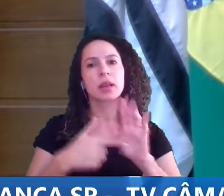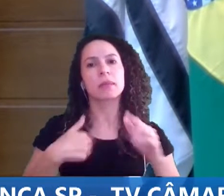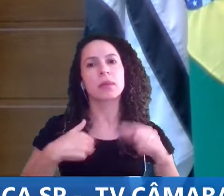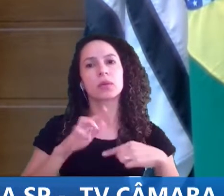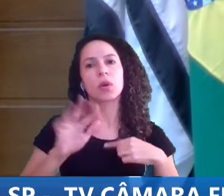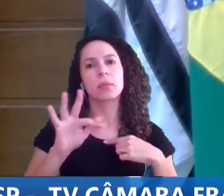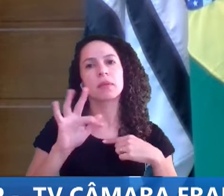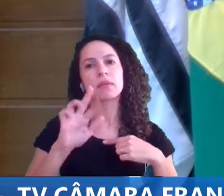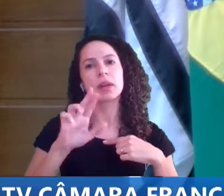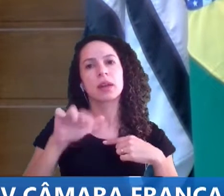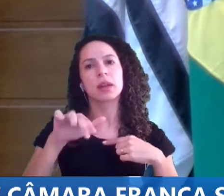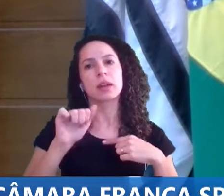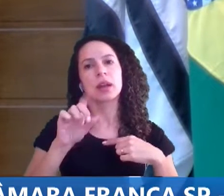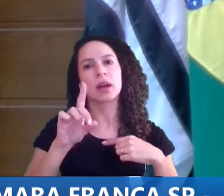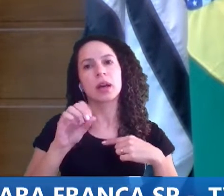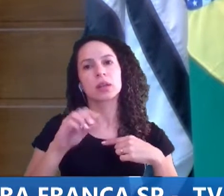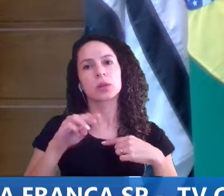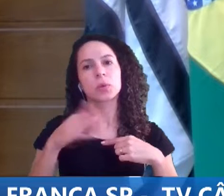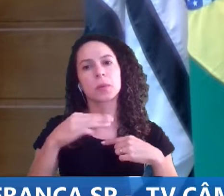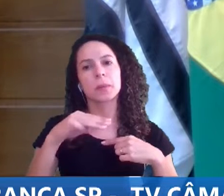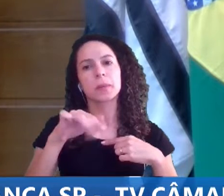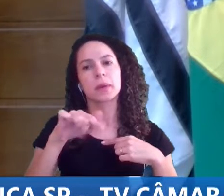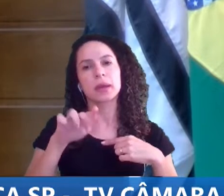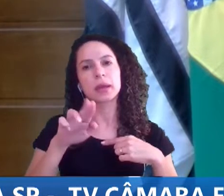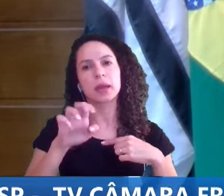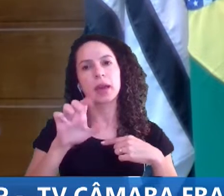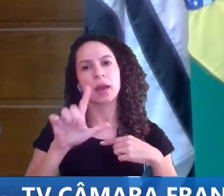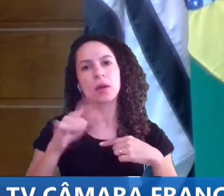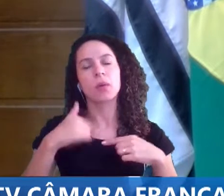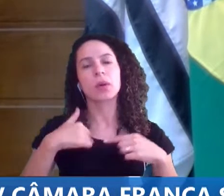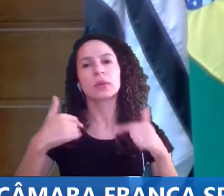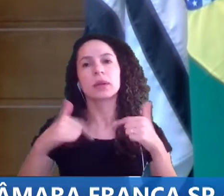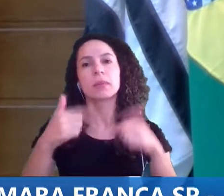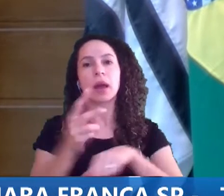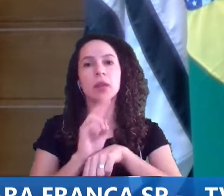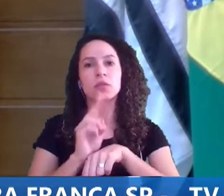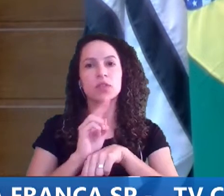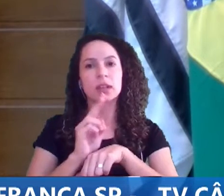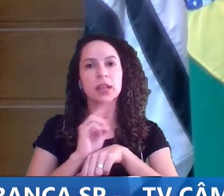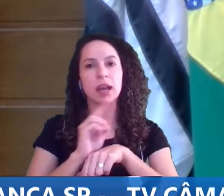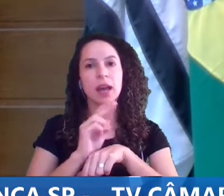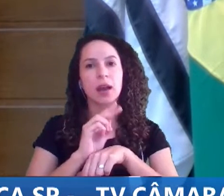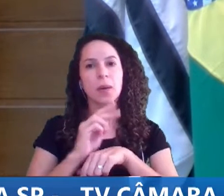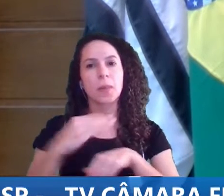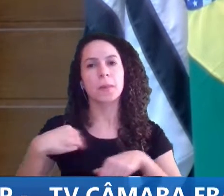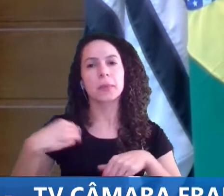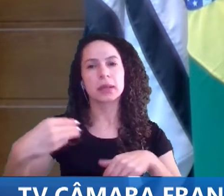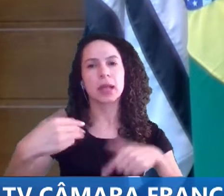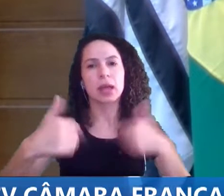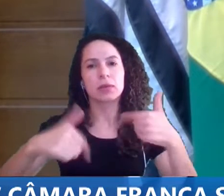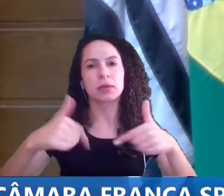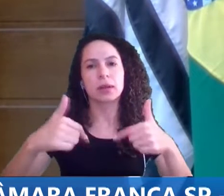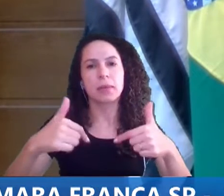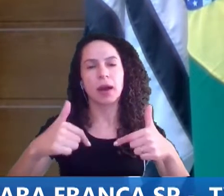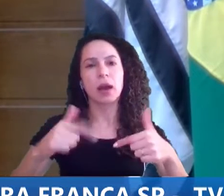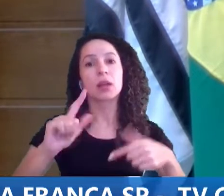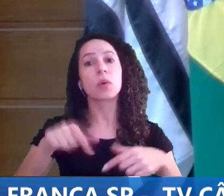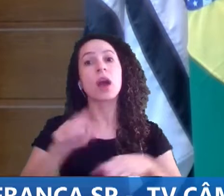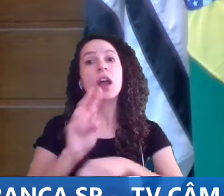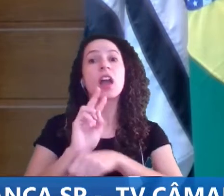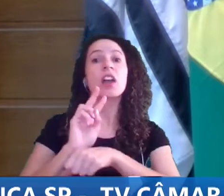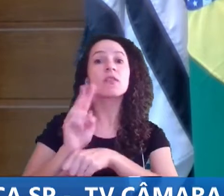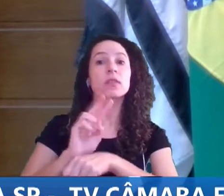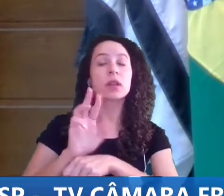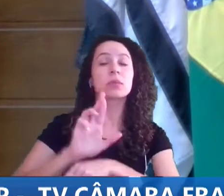fiscal do Trabalho, do Ministério do Trabalho e Previdência. A competência do Ministério do Trabalho é fazer a fiscalização do